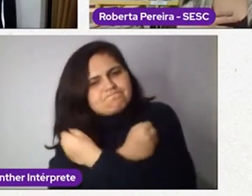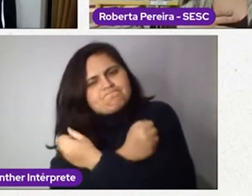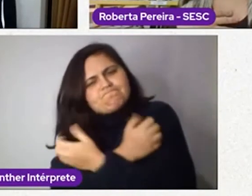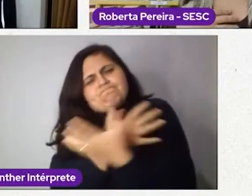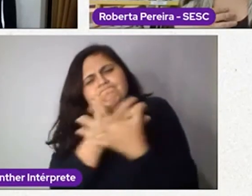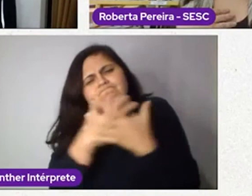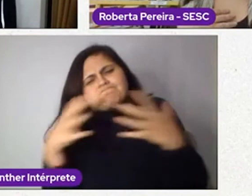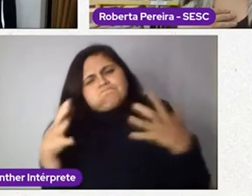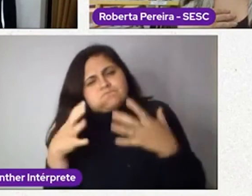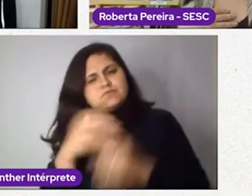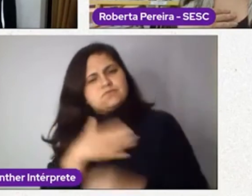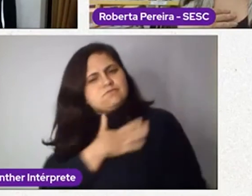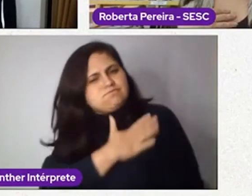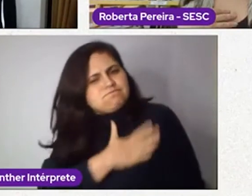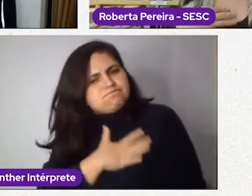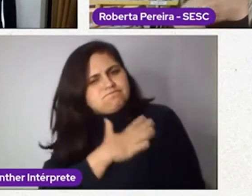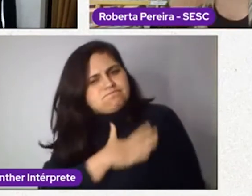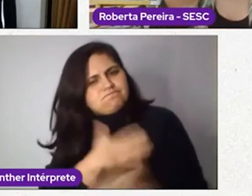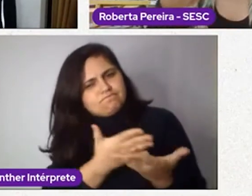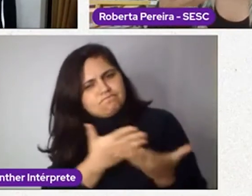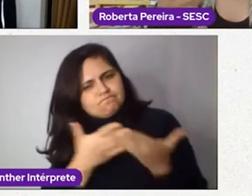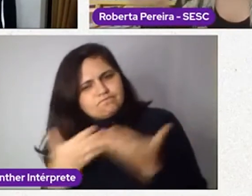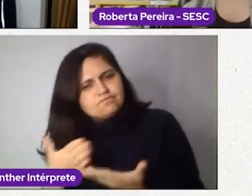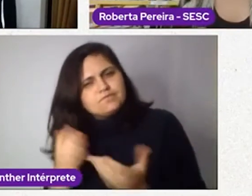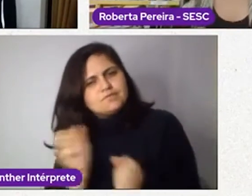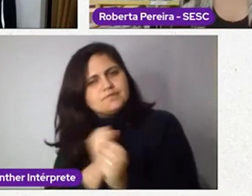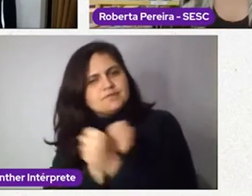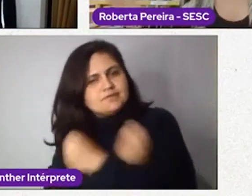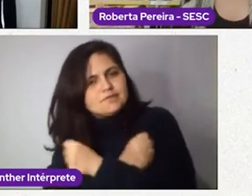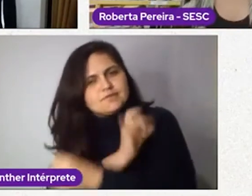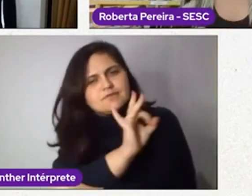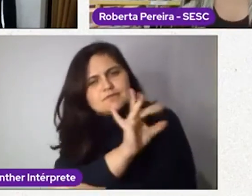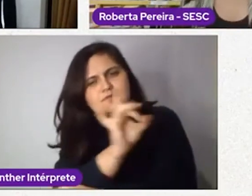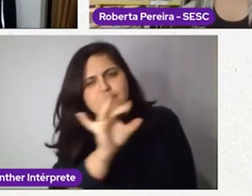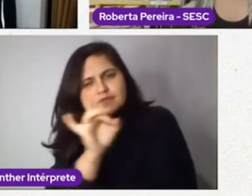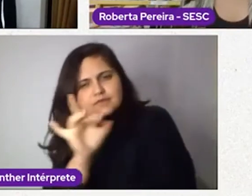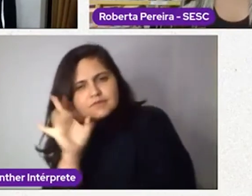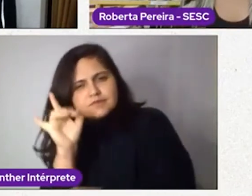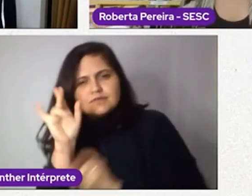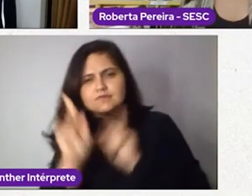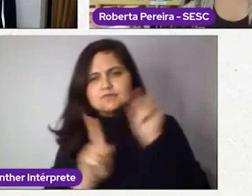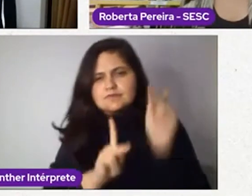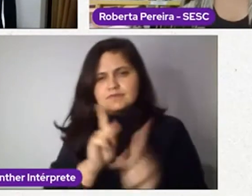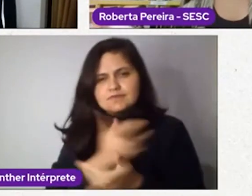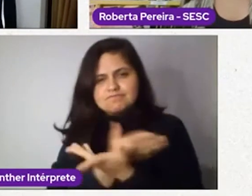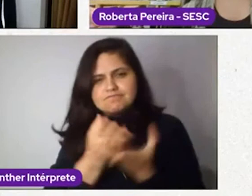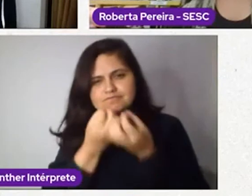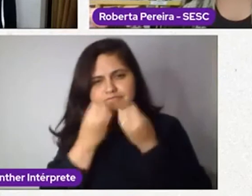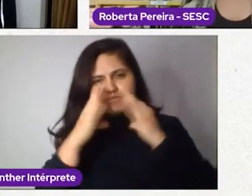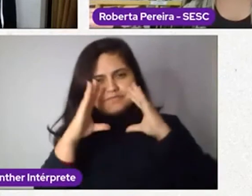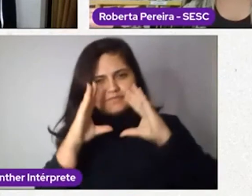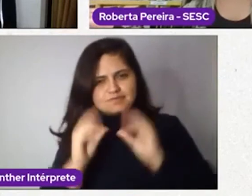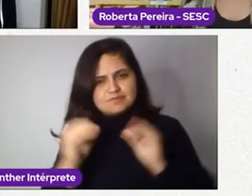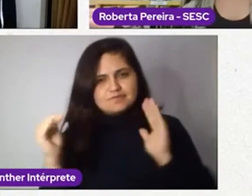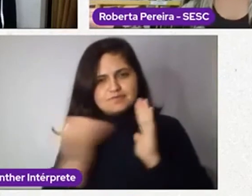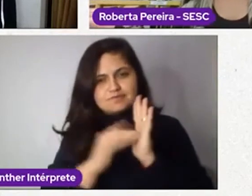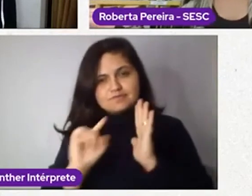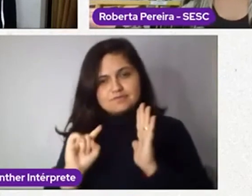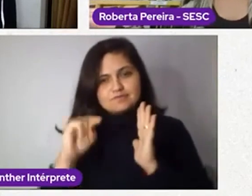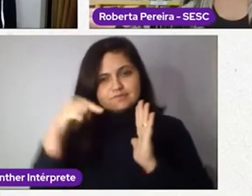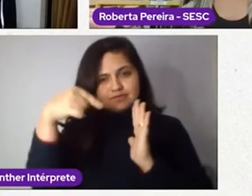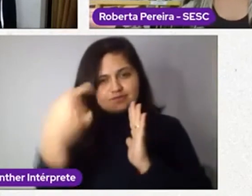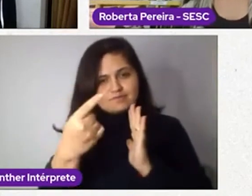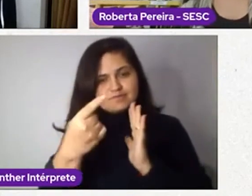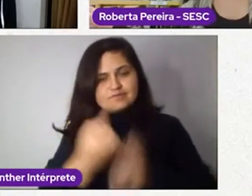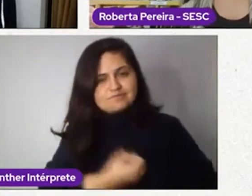Tedi. Prazerzão te receber aqui. Um abraço para cada uma de vocês. Boa noite e até o próximo